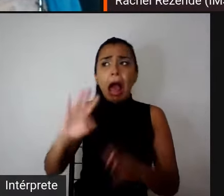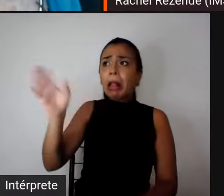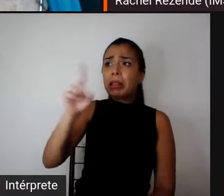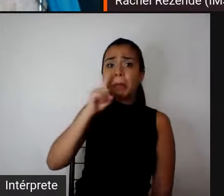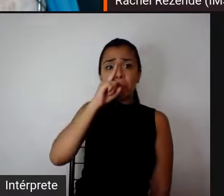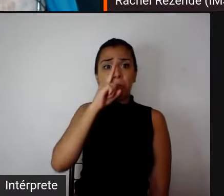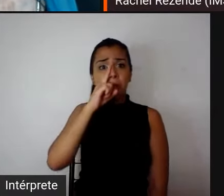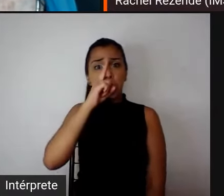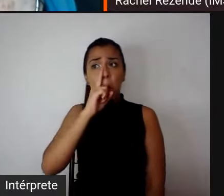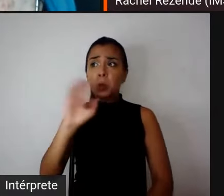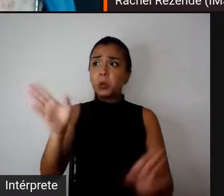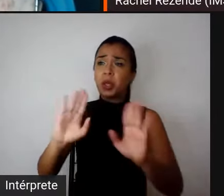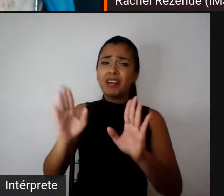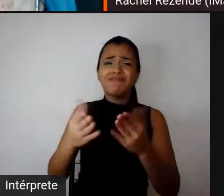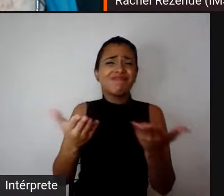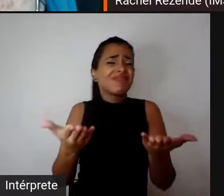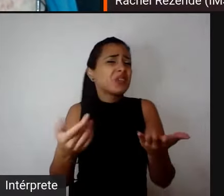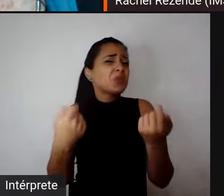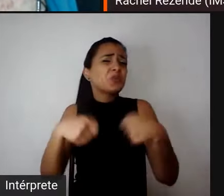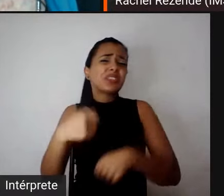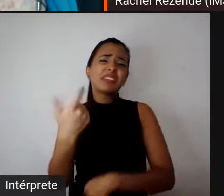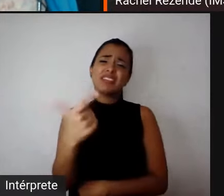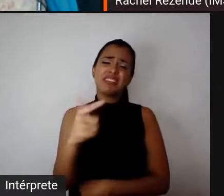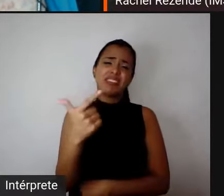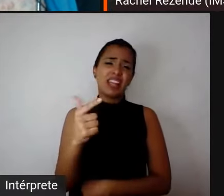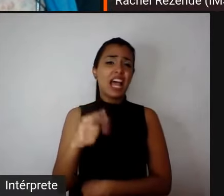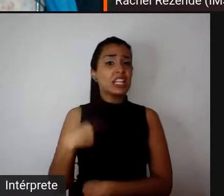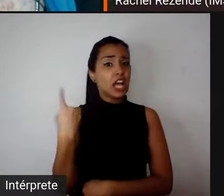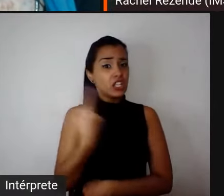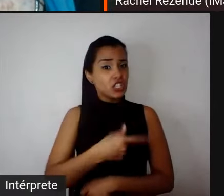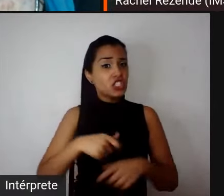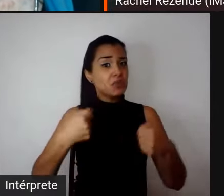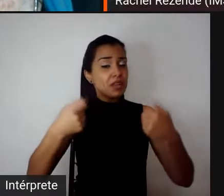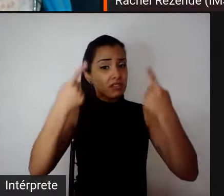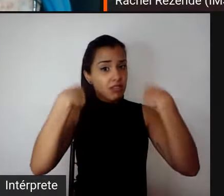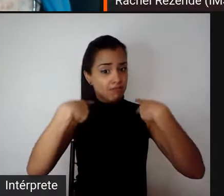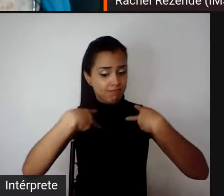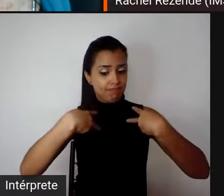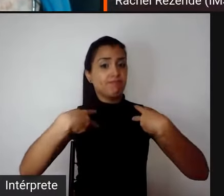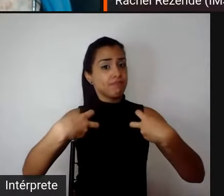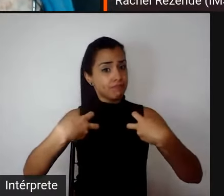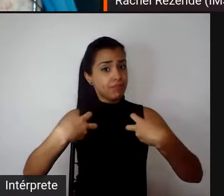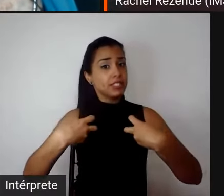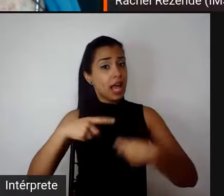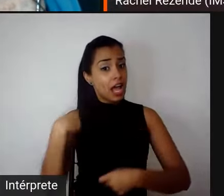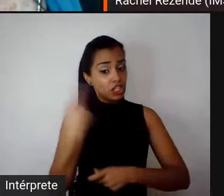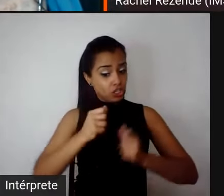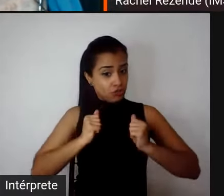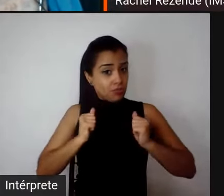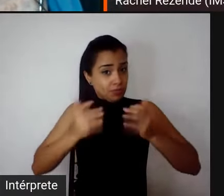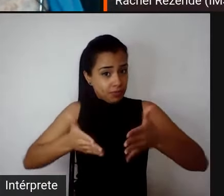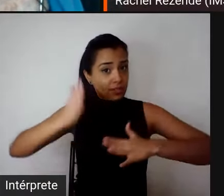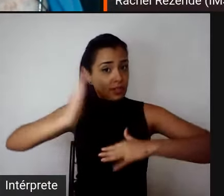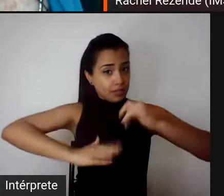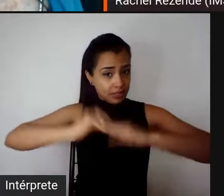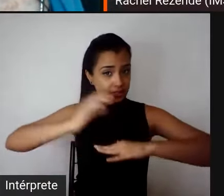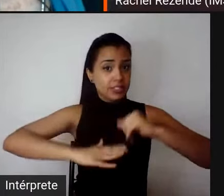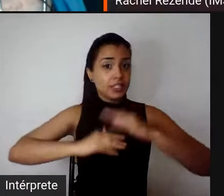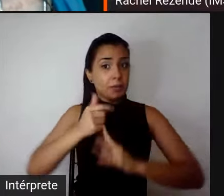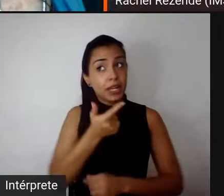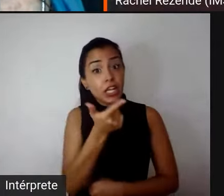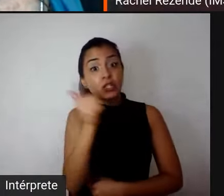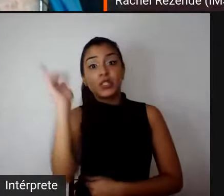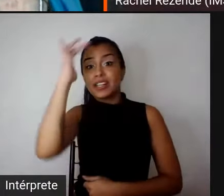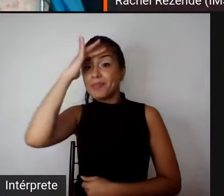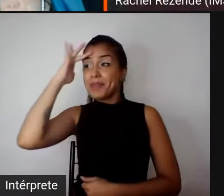é? Eu acho que não é a gente que tem que pensar isso. A gente tem que fazer para nós e para os outros. E por